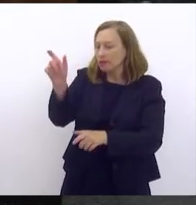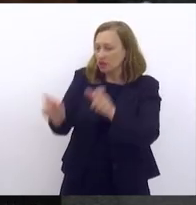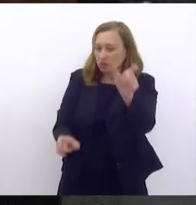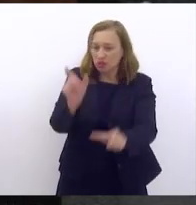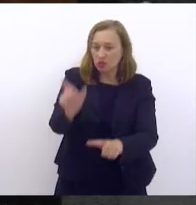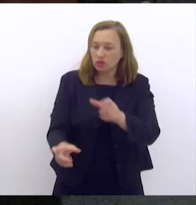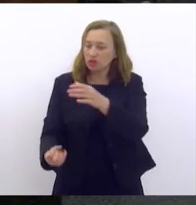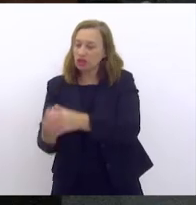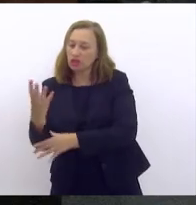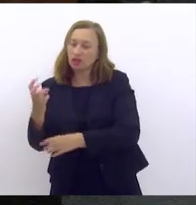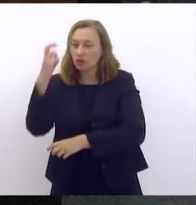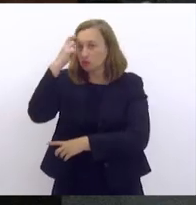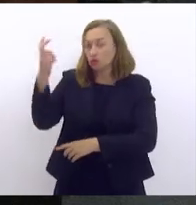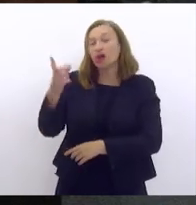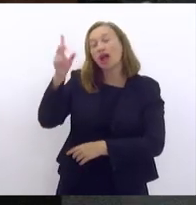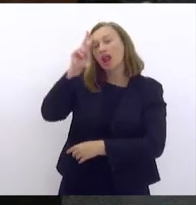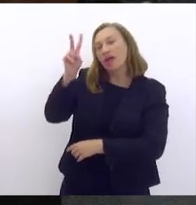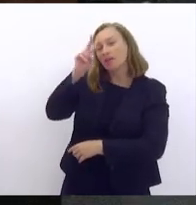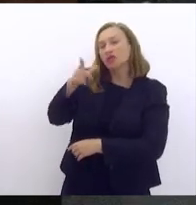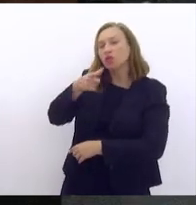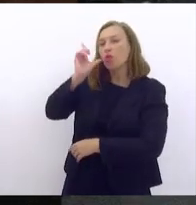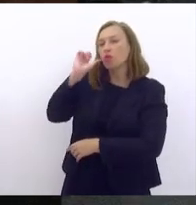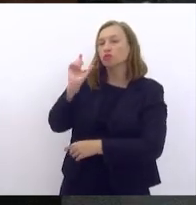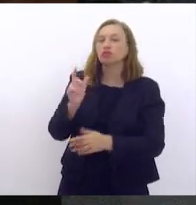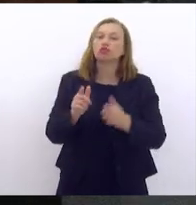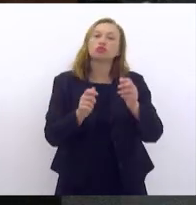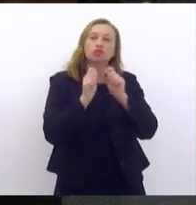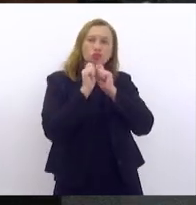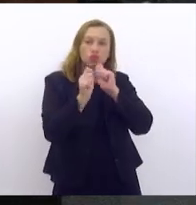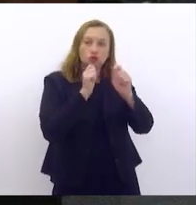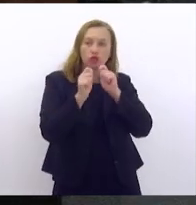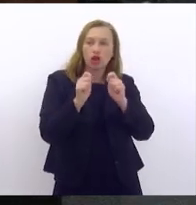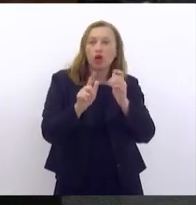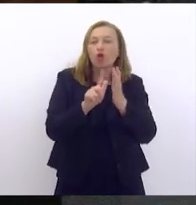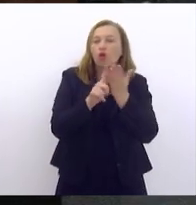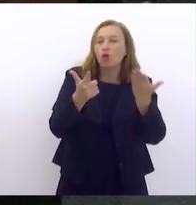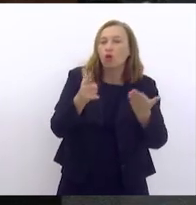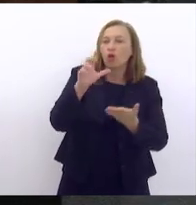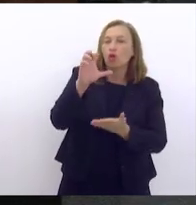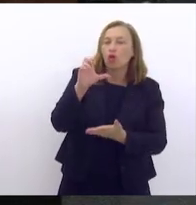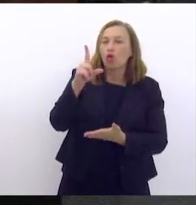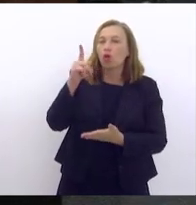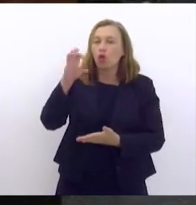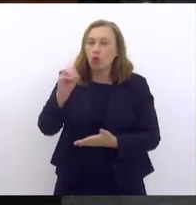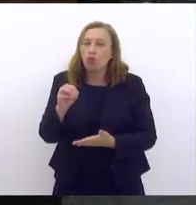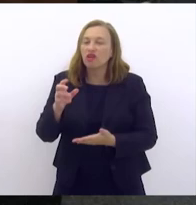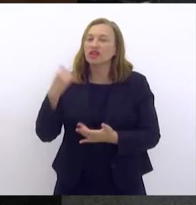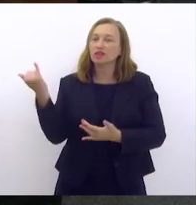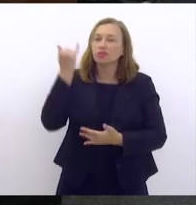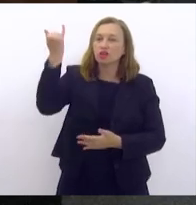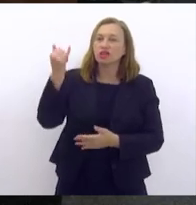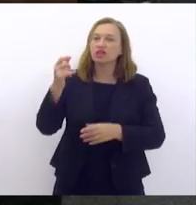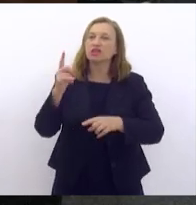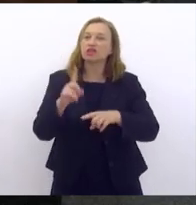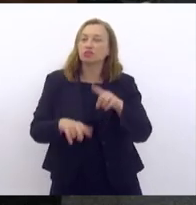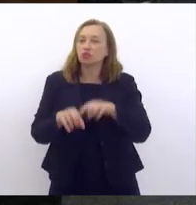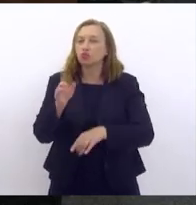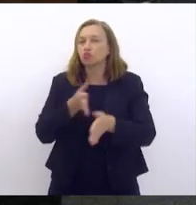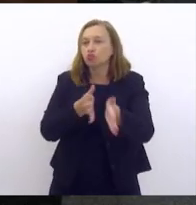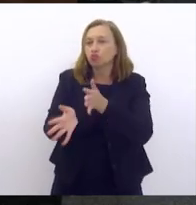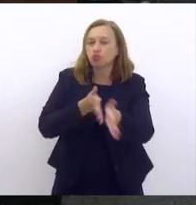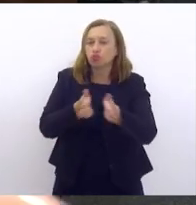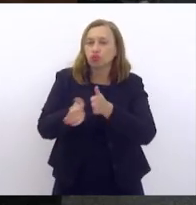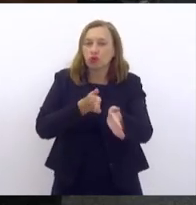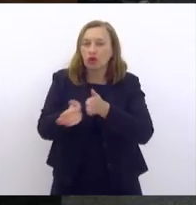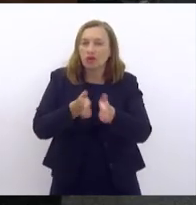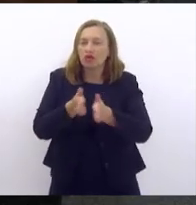que ontem saiu uma matéria muito grande do jornal O Globo falando sobre a importância de recursos de acessibilidade, e a matéria